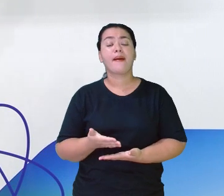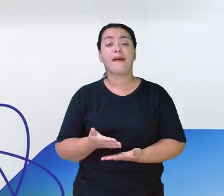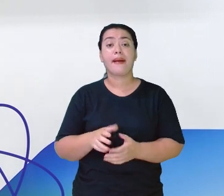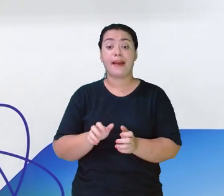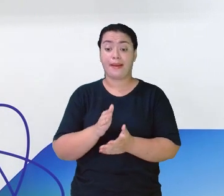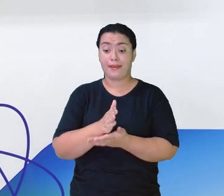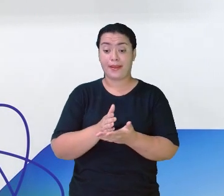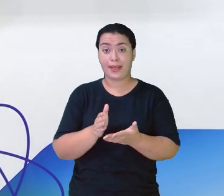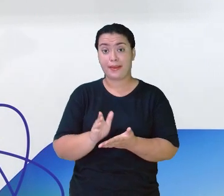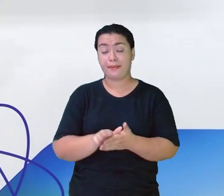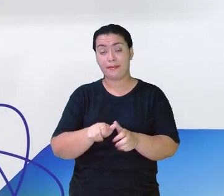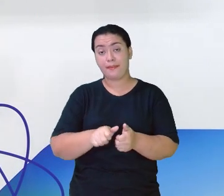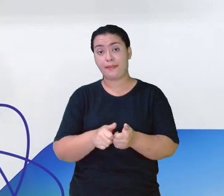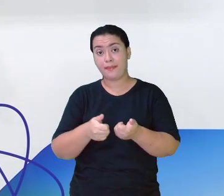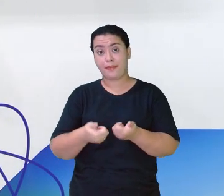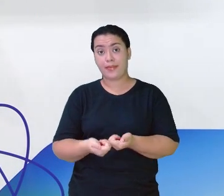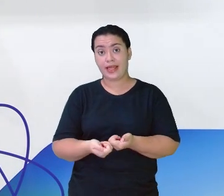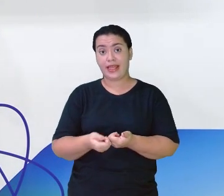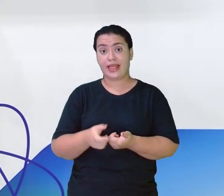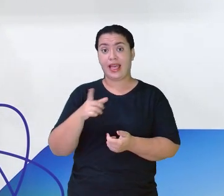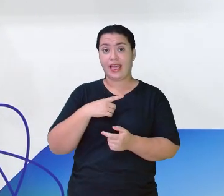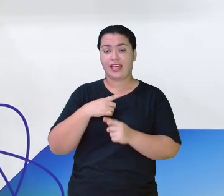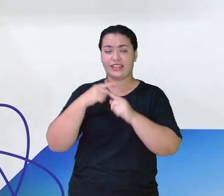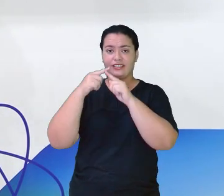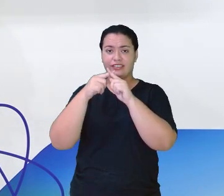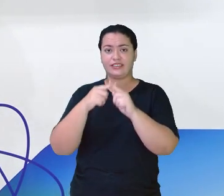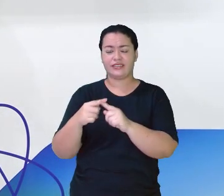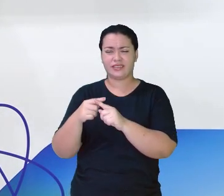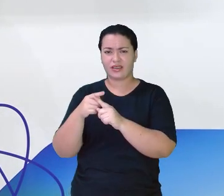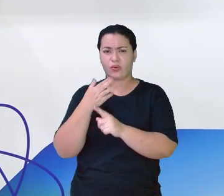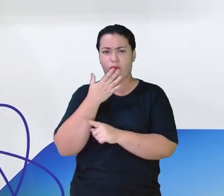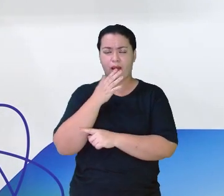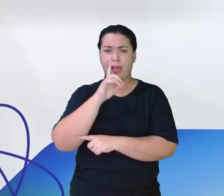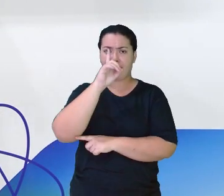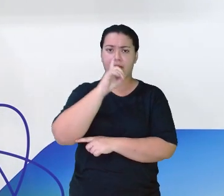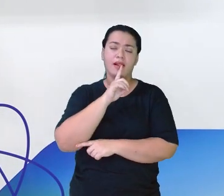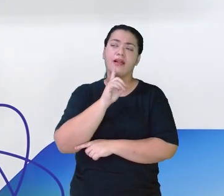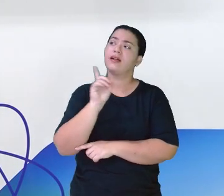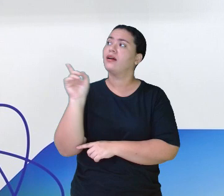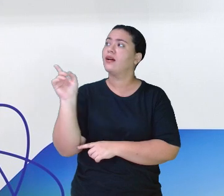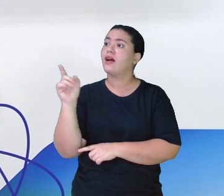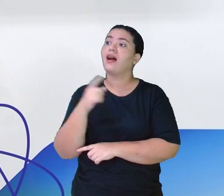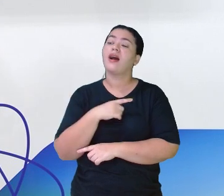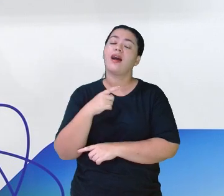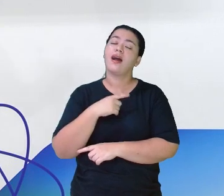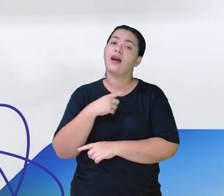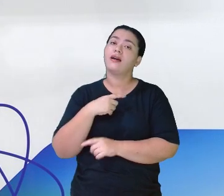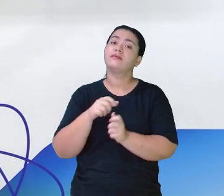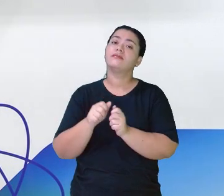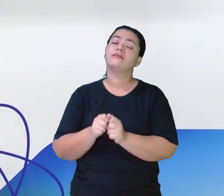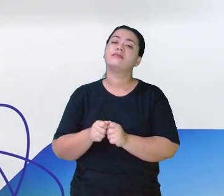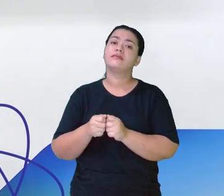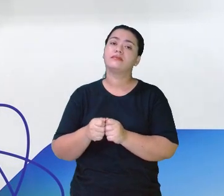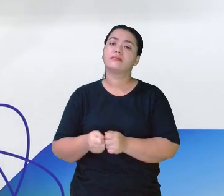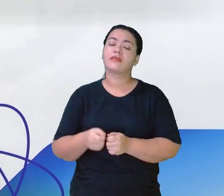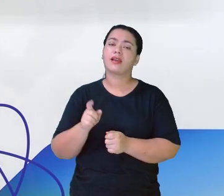que está aí, que está esses X amarelos, que foi justamente a parte que